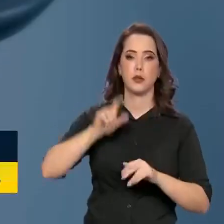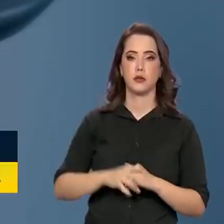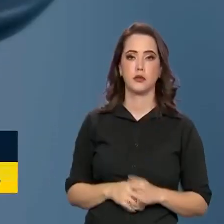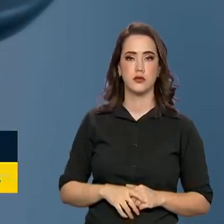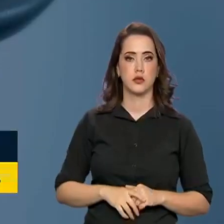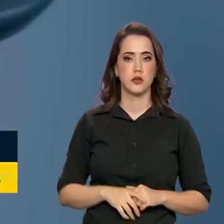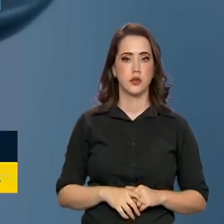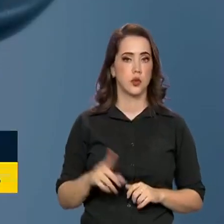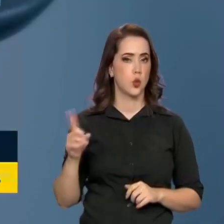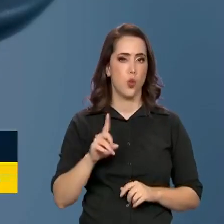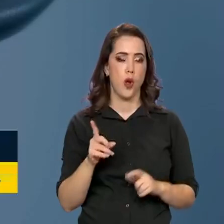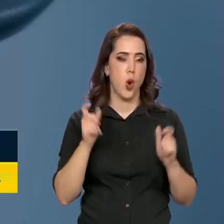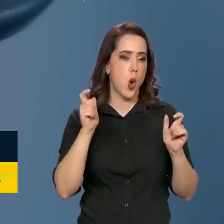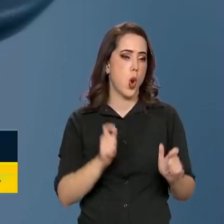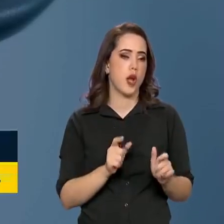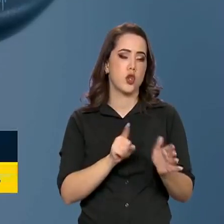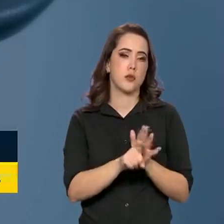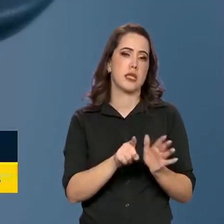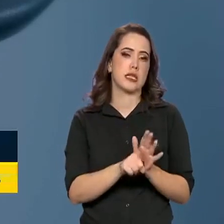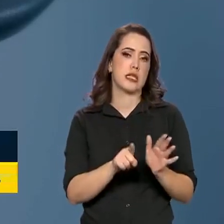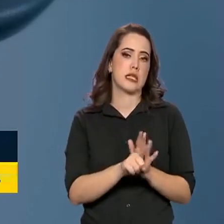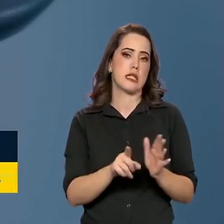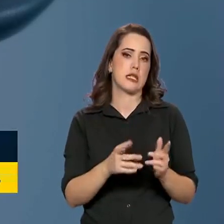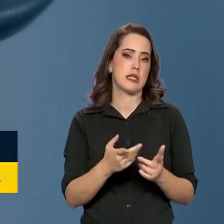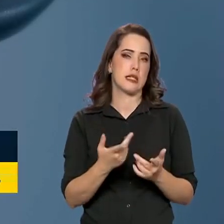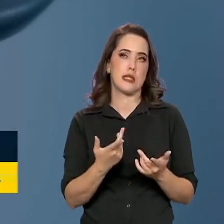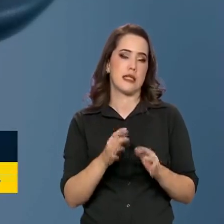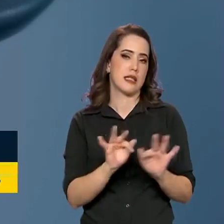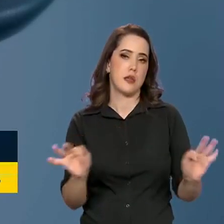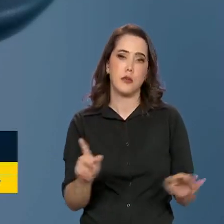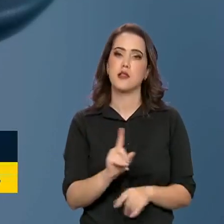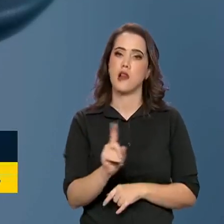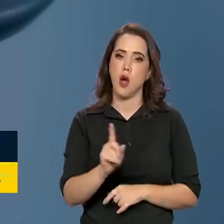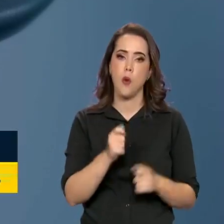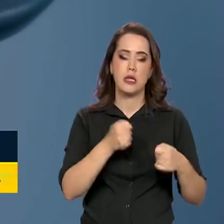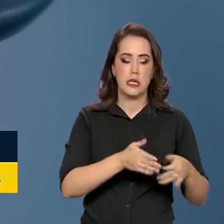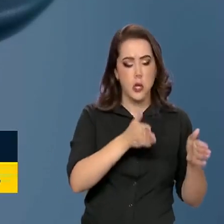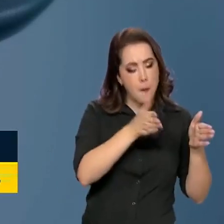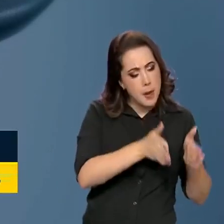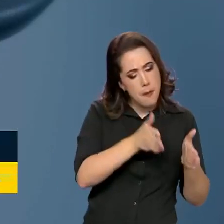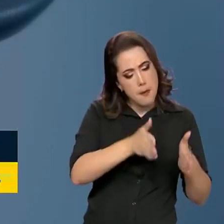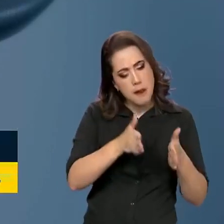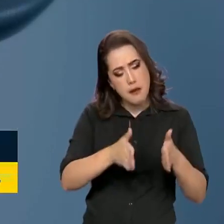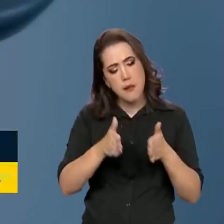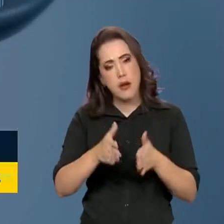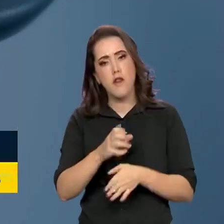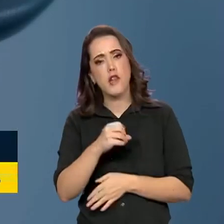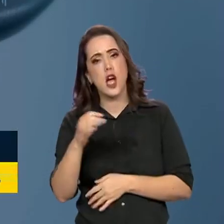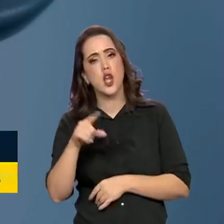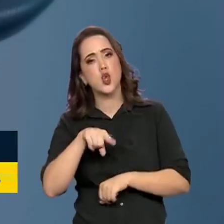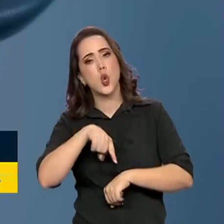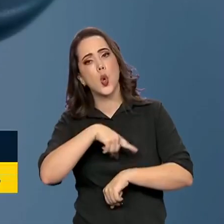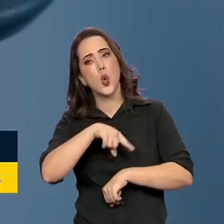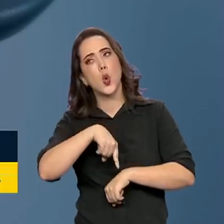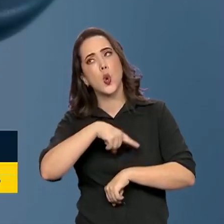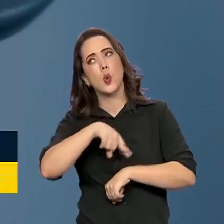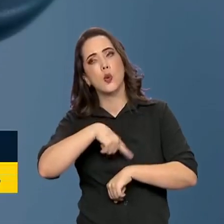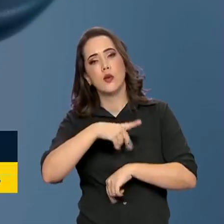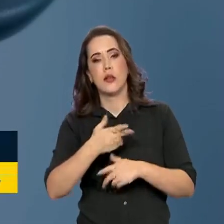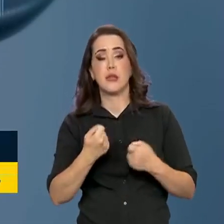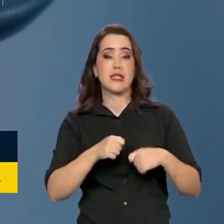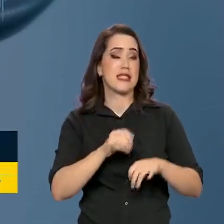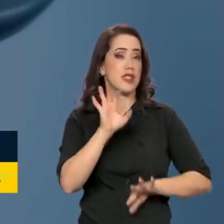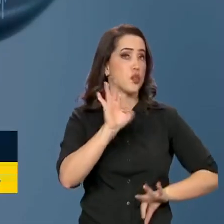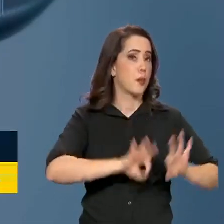É de pesquisa comum, ele envolve várias pessoas, várias etapas, é uma viagem longa, né? Então por isso que a gente precisa de mais tempo